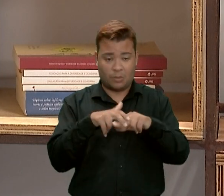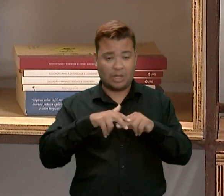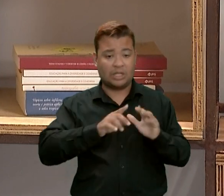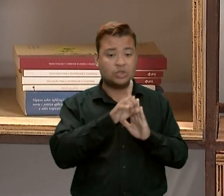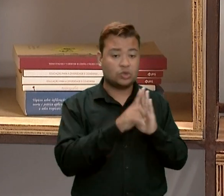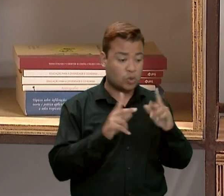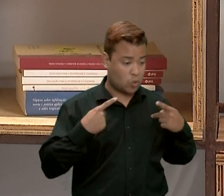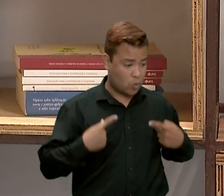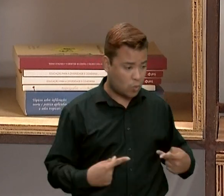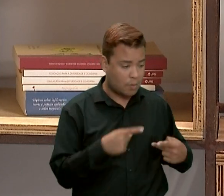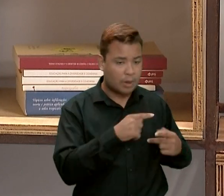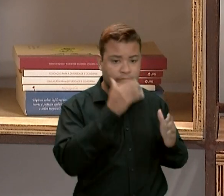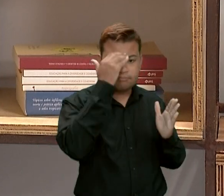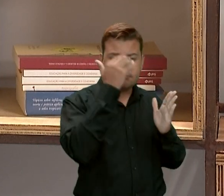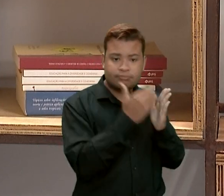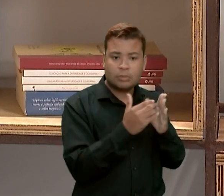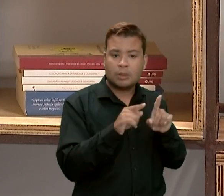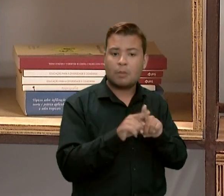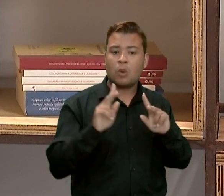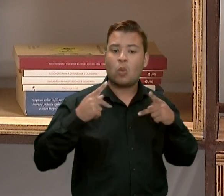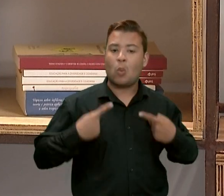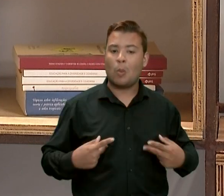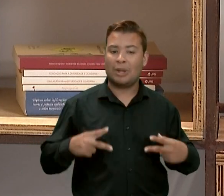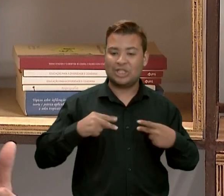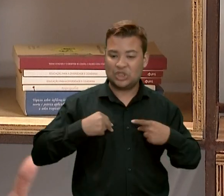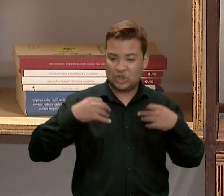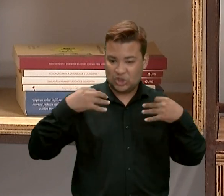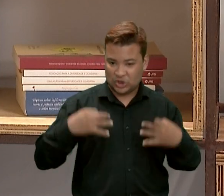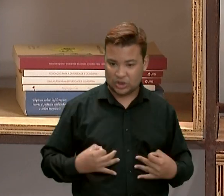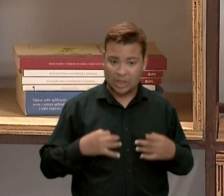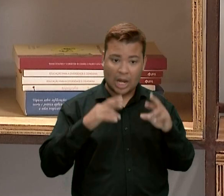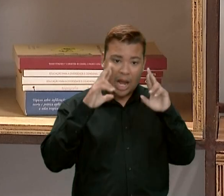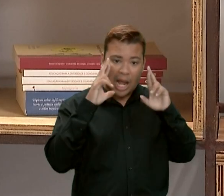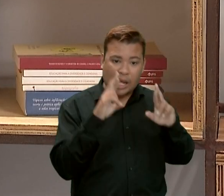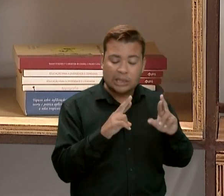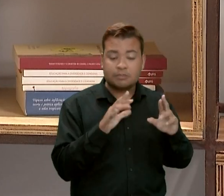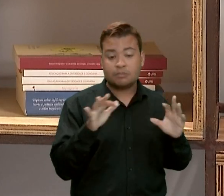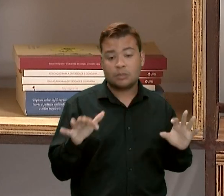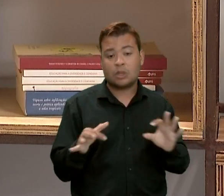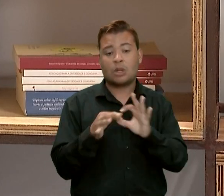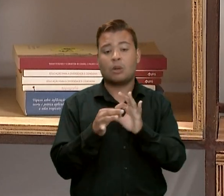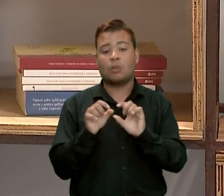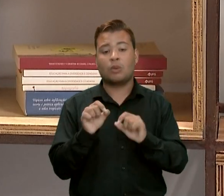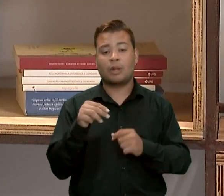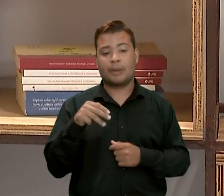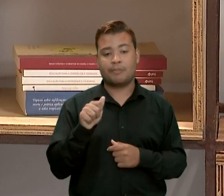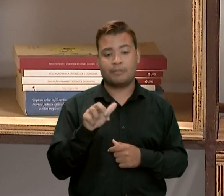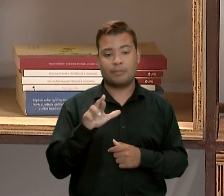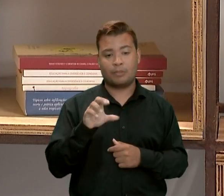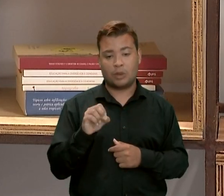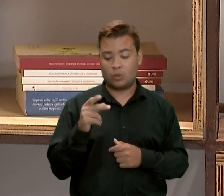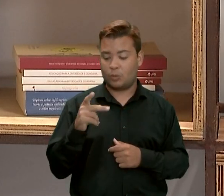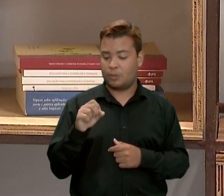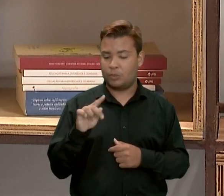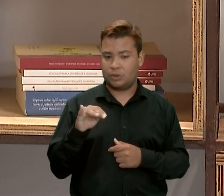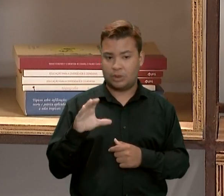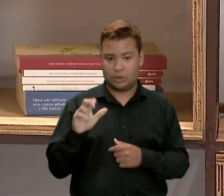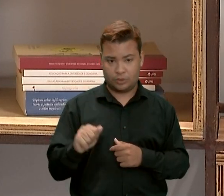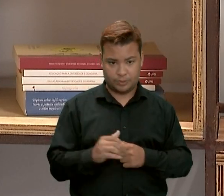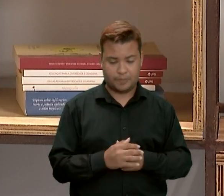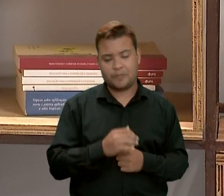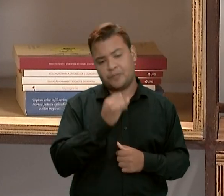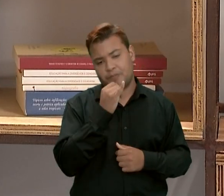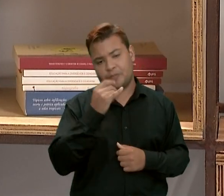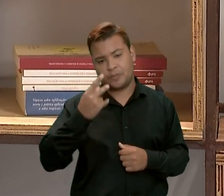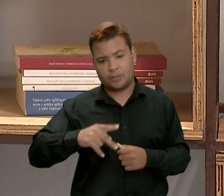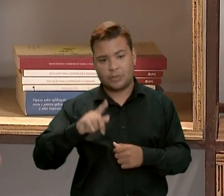humanos, o respeito à dignidade humana tem muito a ver com uma macropolítica, com a política como o Fabrício está indicando. Em Goiás você tem uma